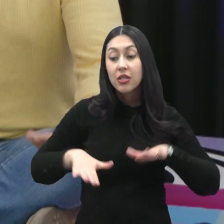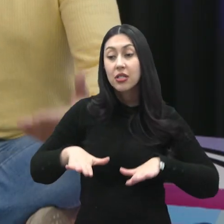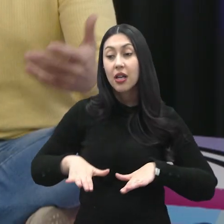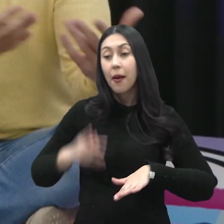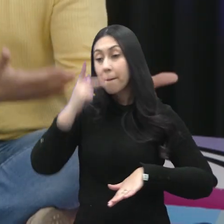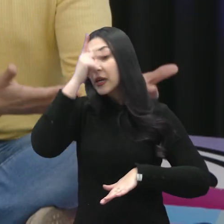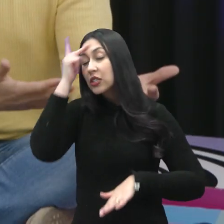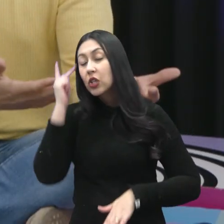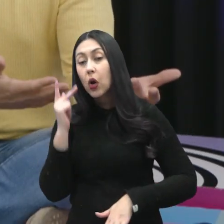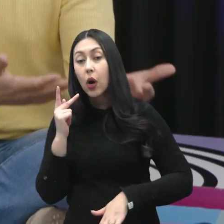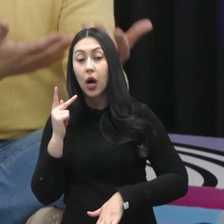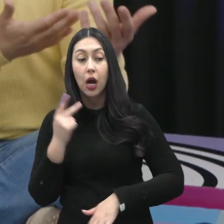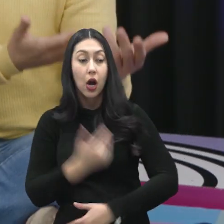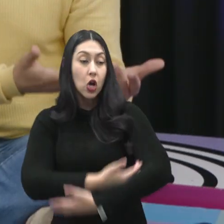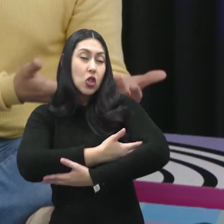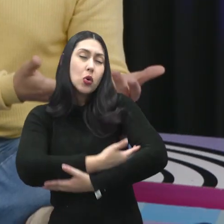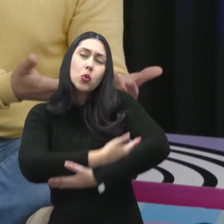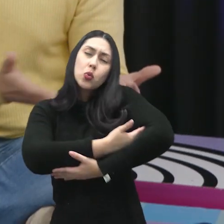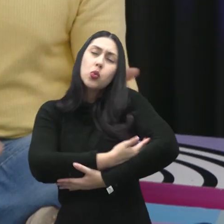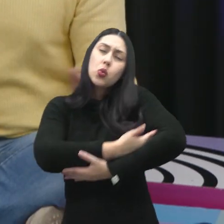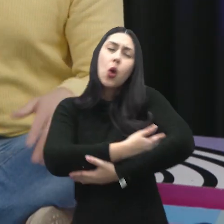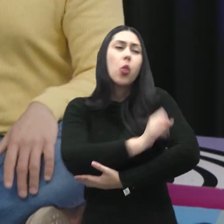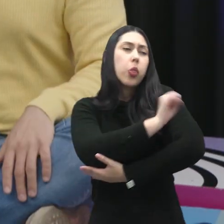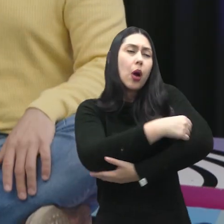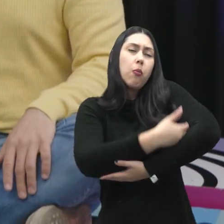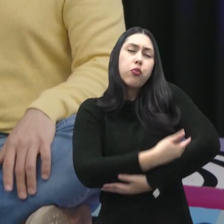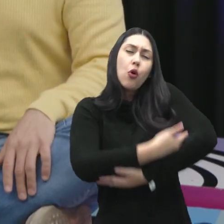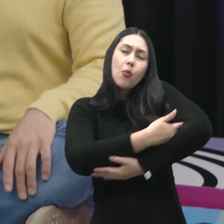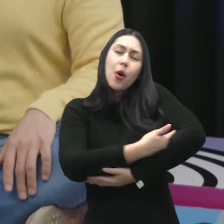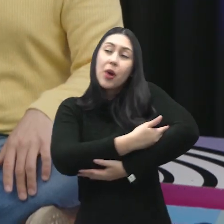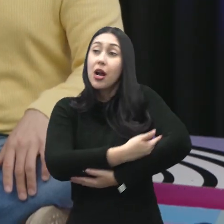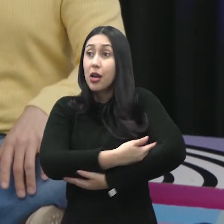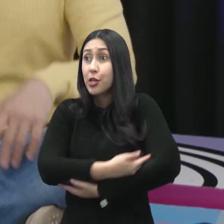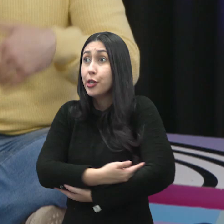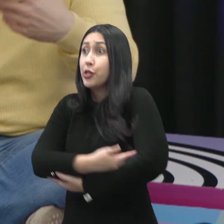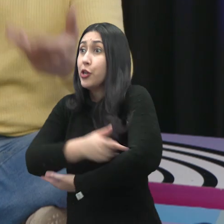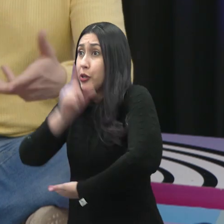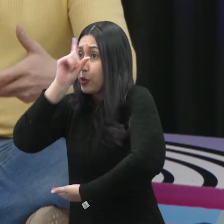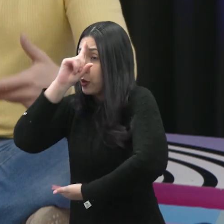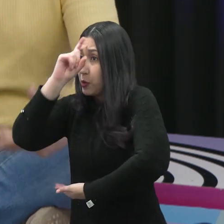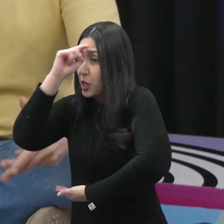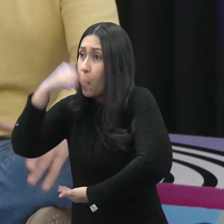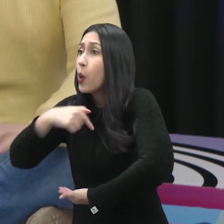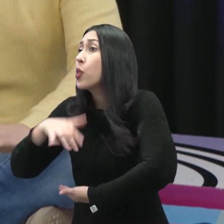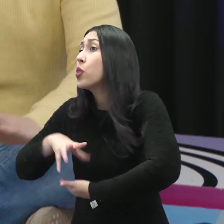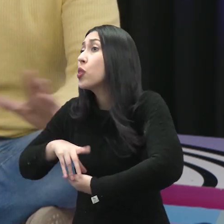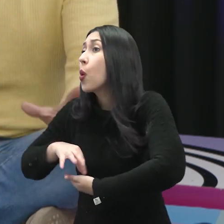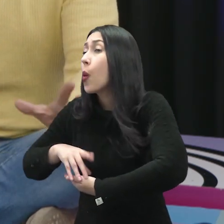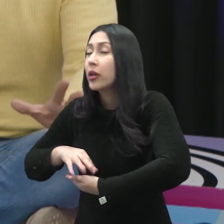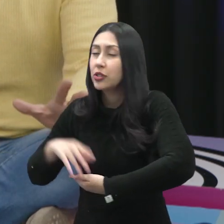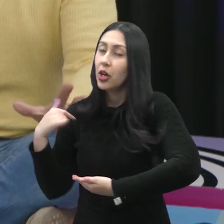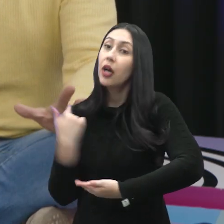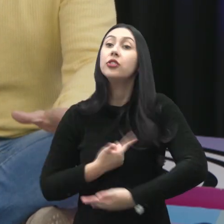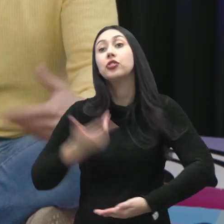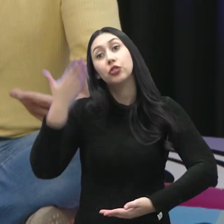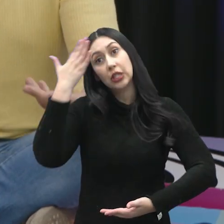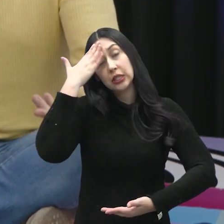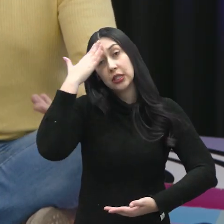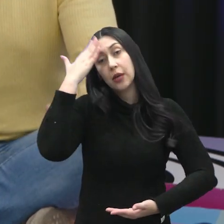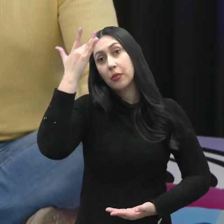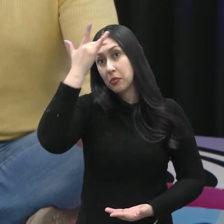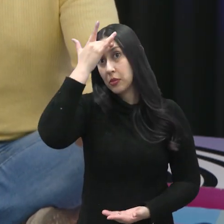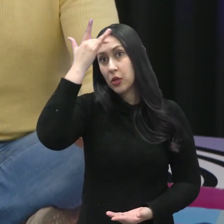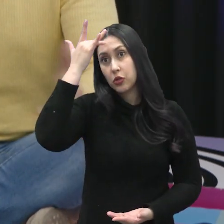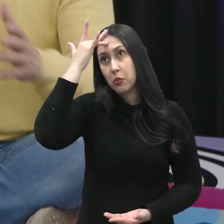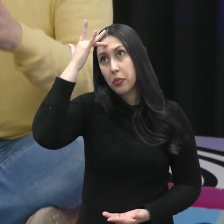lidando com o bebê reborn e tratando de fato como uma criança, chegando até esse ponto de levar ao hospital, levar isso, fazer aquilo, a gente já sabe que é